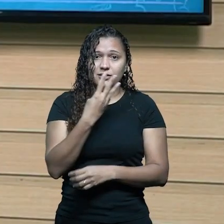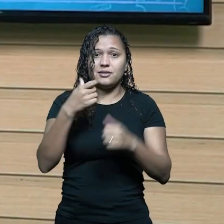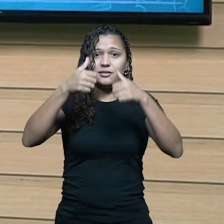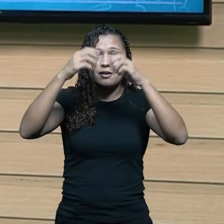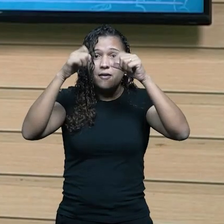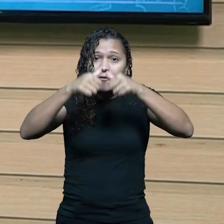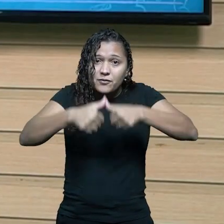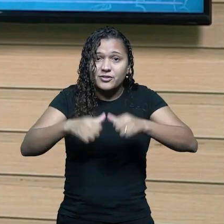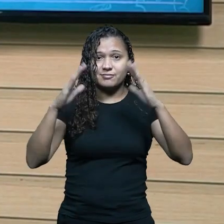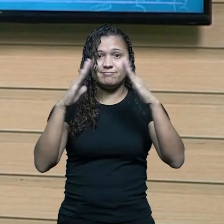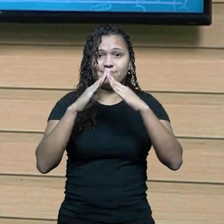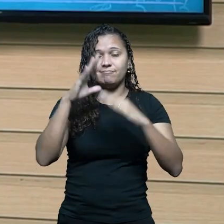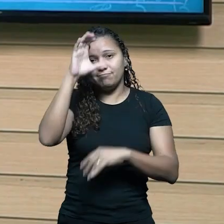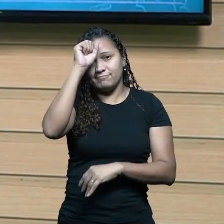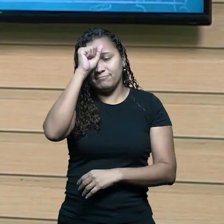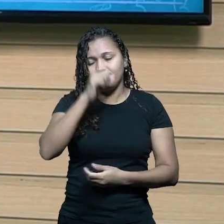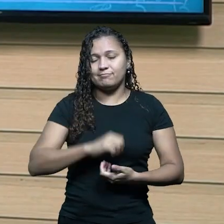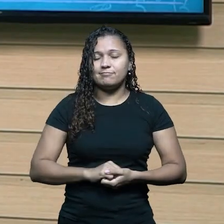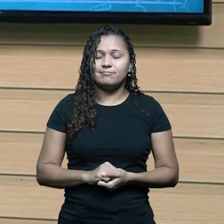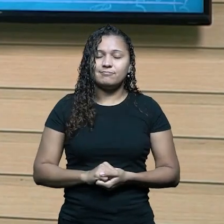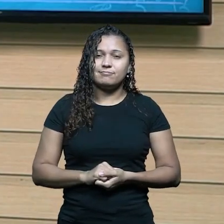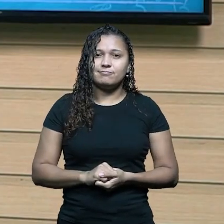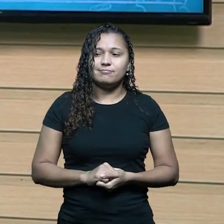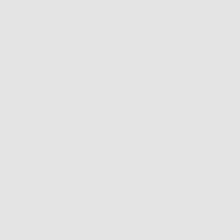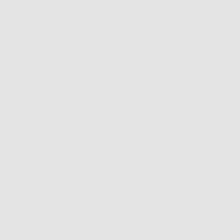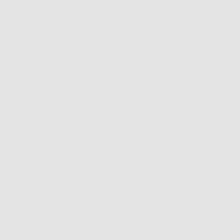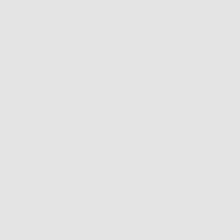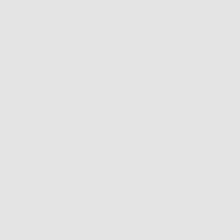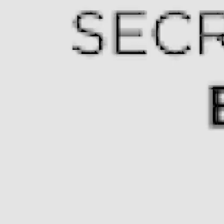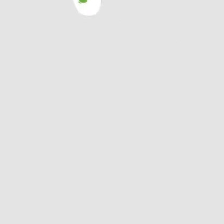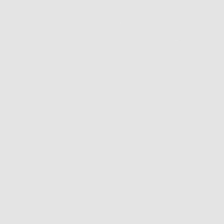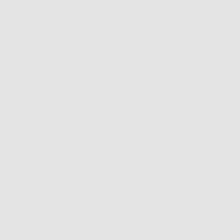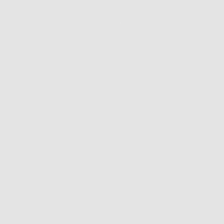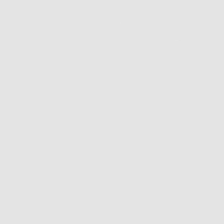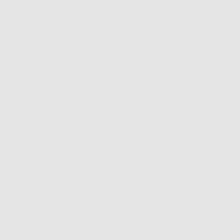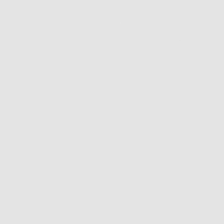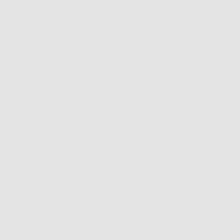continua em casa, hashtag fique em casa aprendendo.